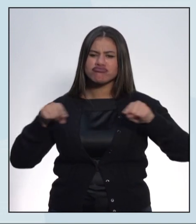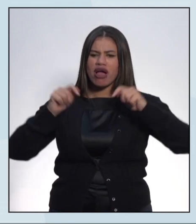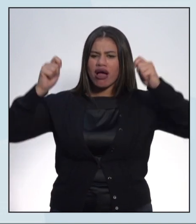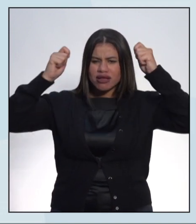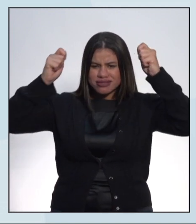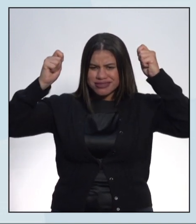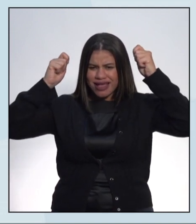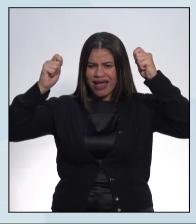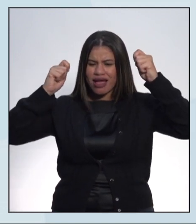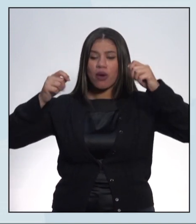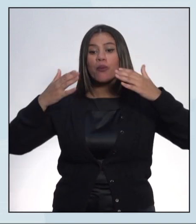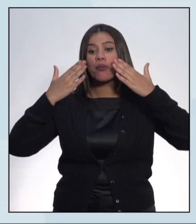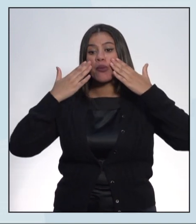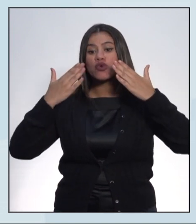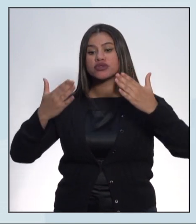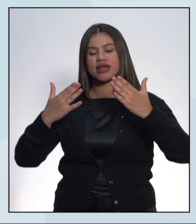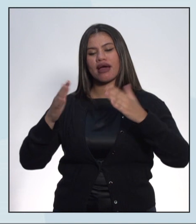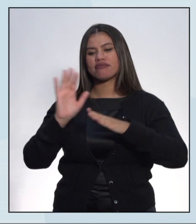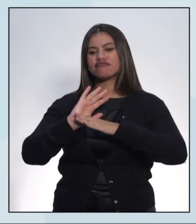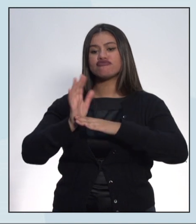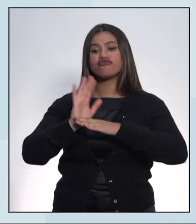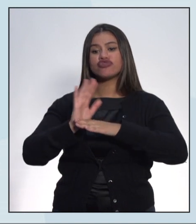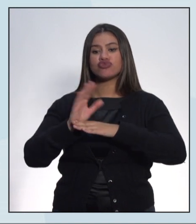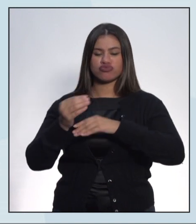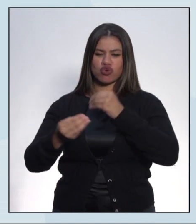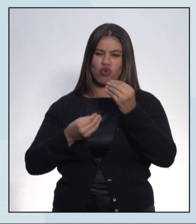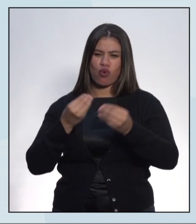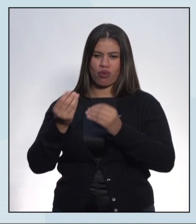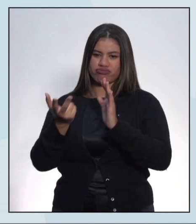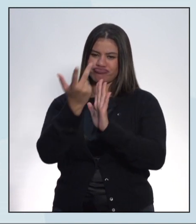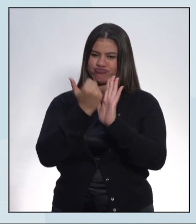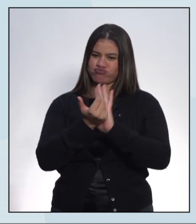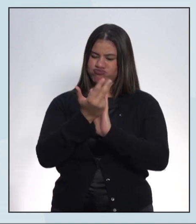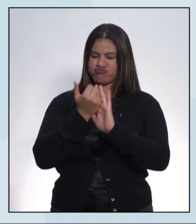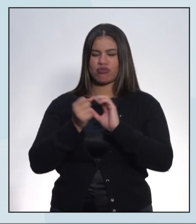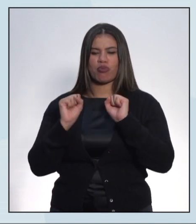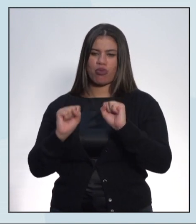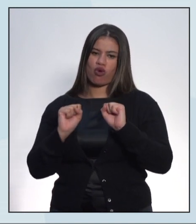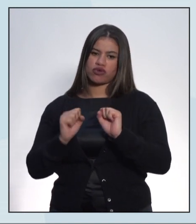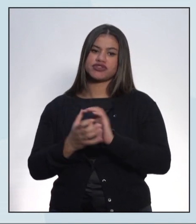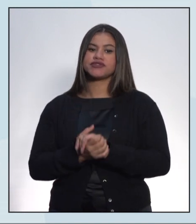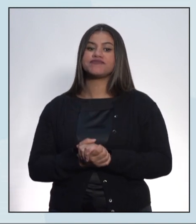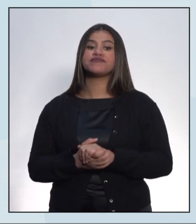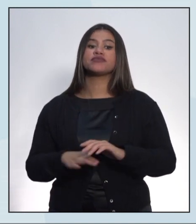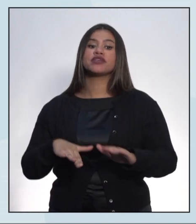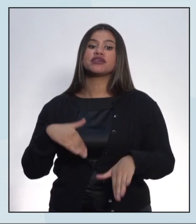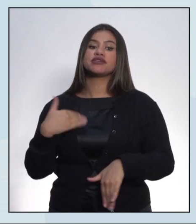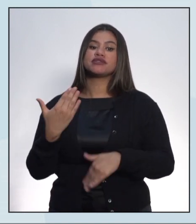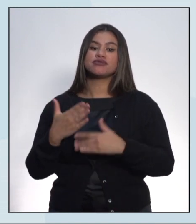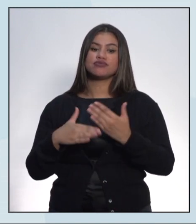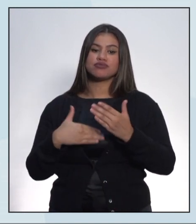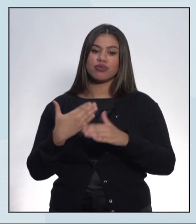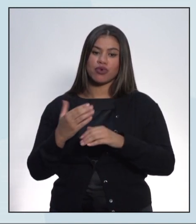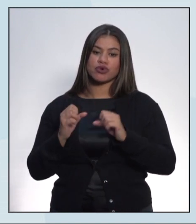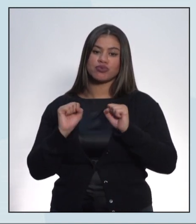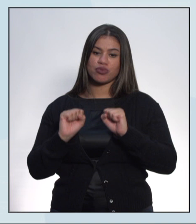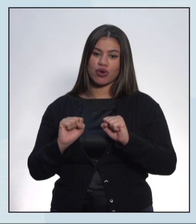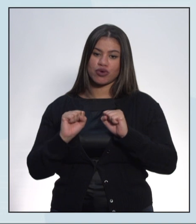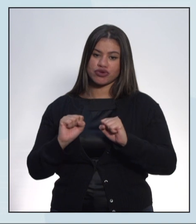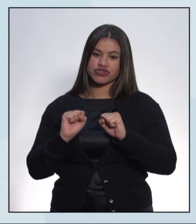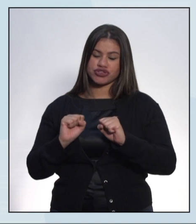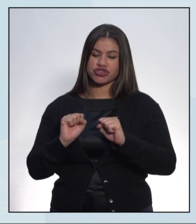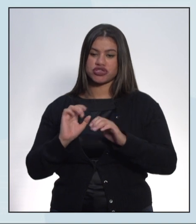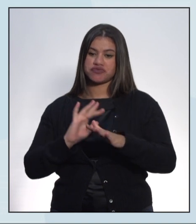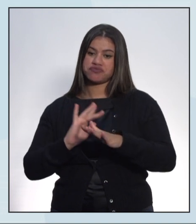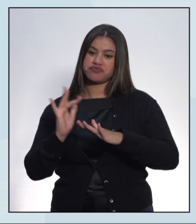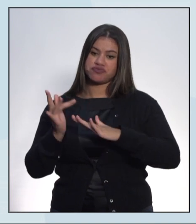como se fosse ilustrar essa história, né? Você publica esta imagem no blog